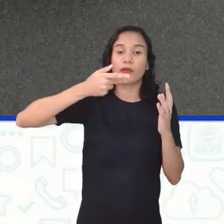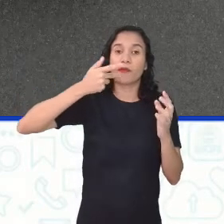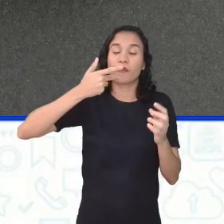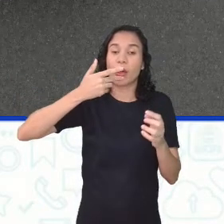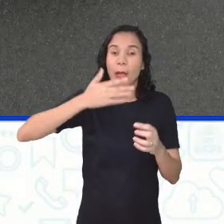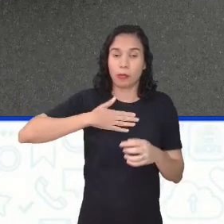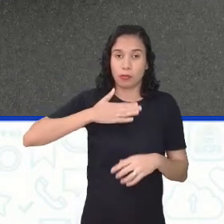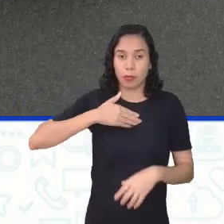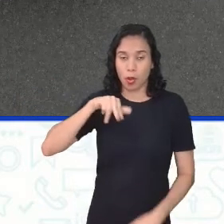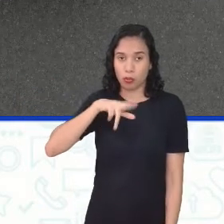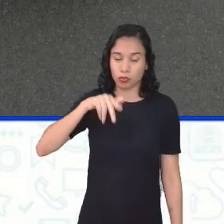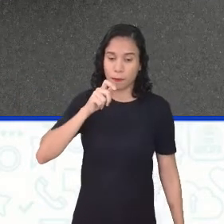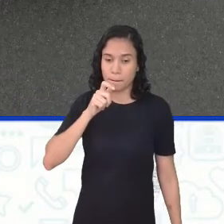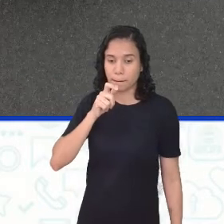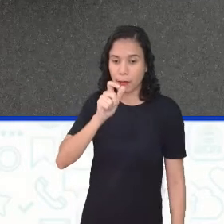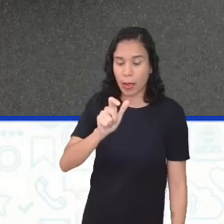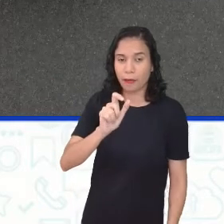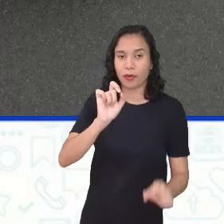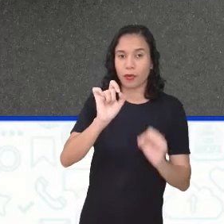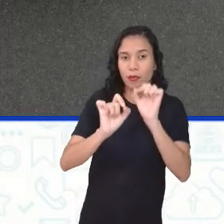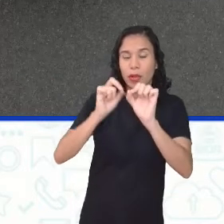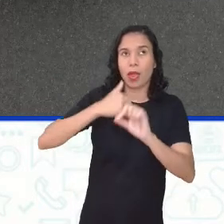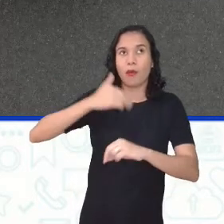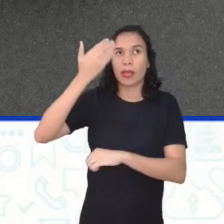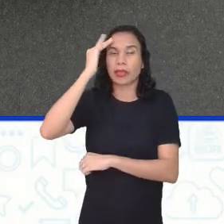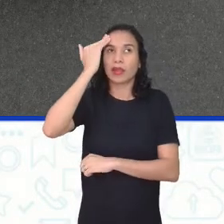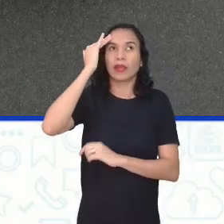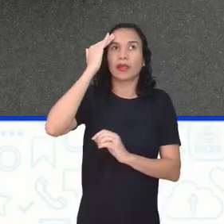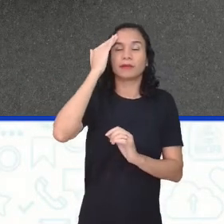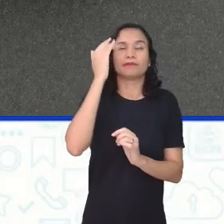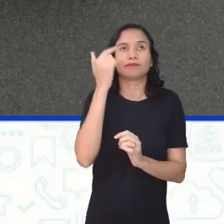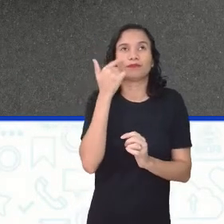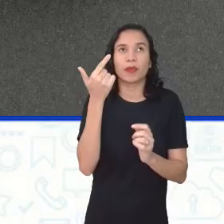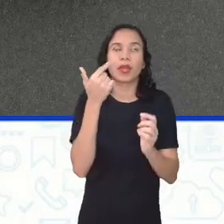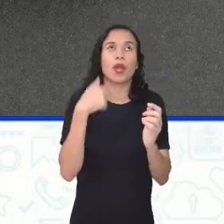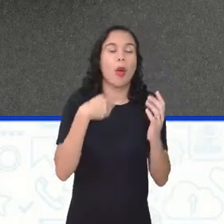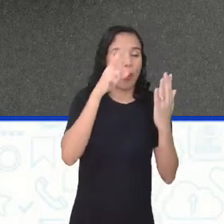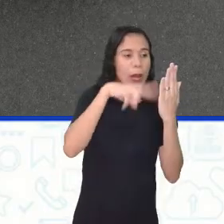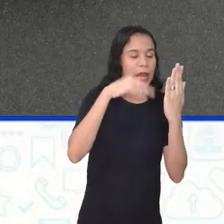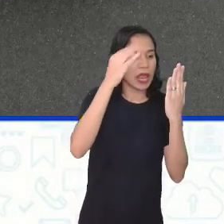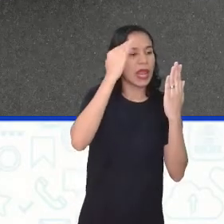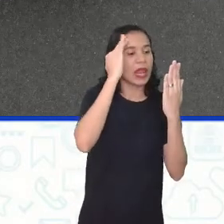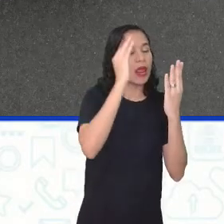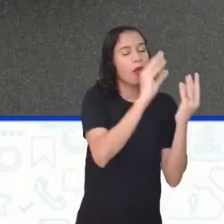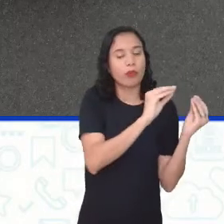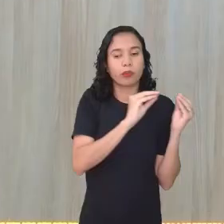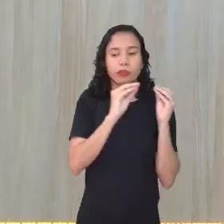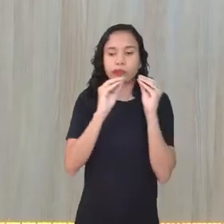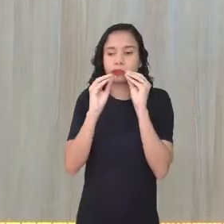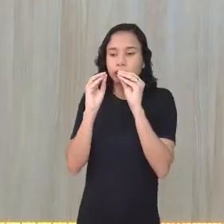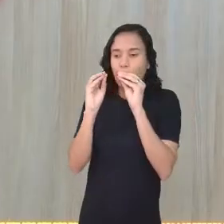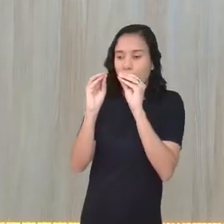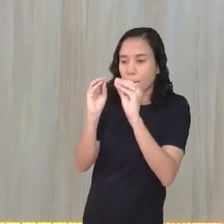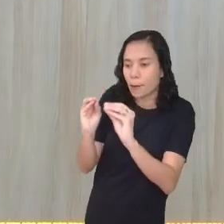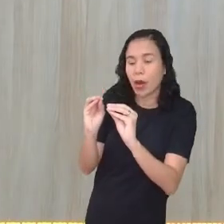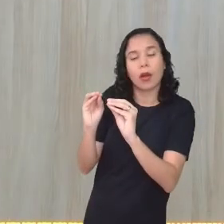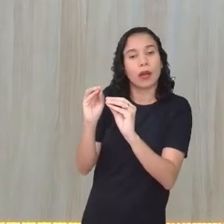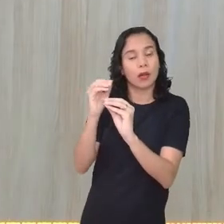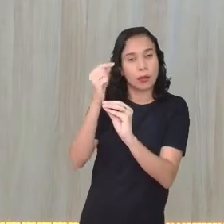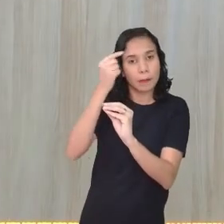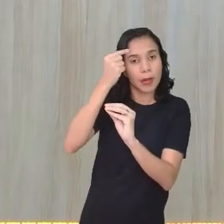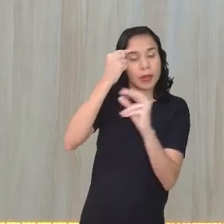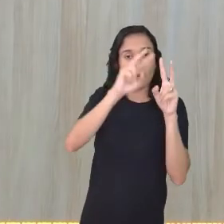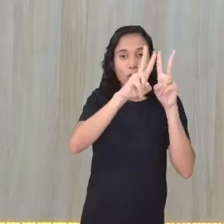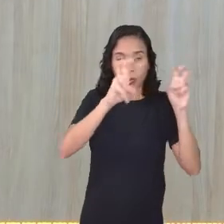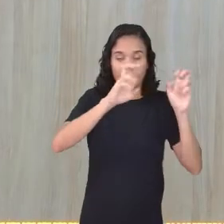as minhas próprias palavras aquilo que eu entendi. Então eu vou refazer, recuperar o tema, recuperar